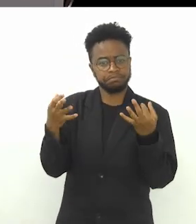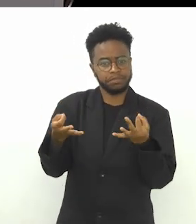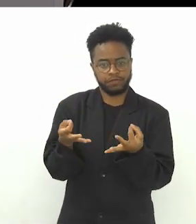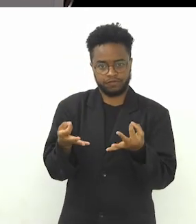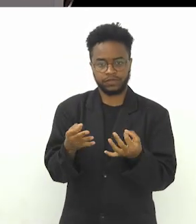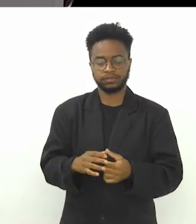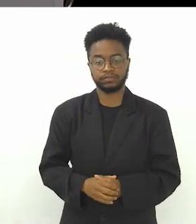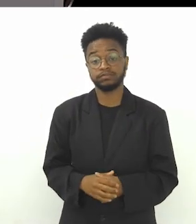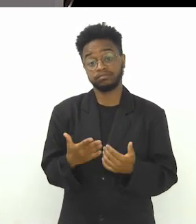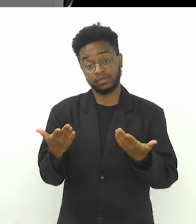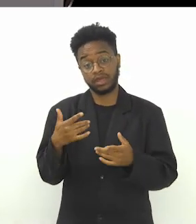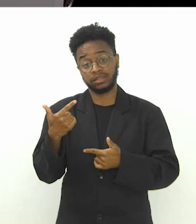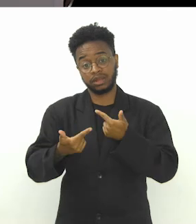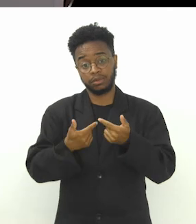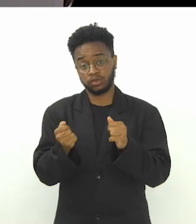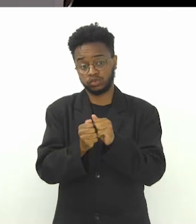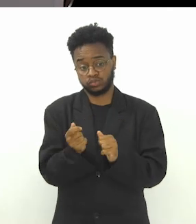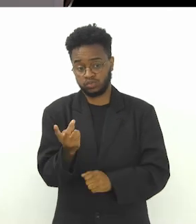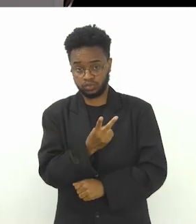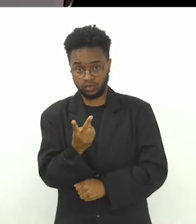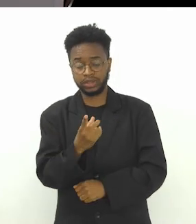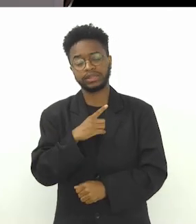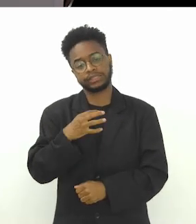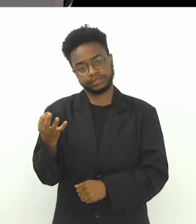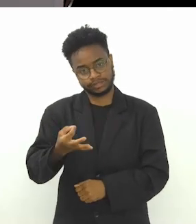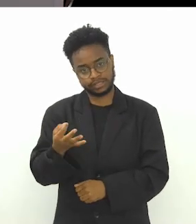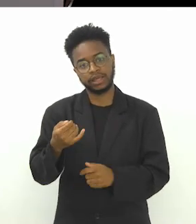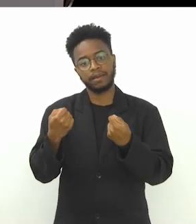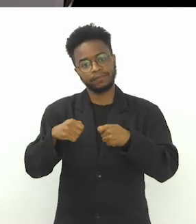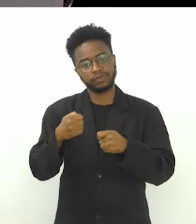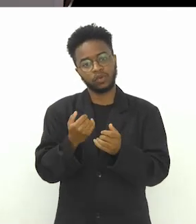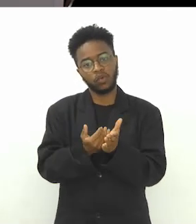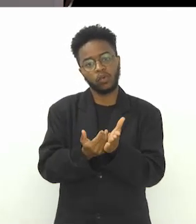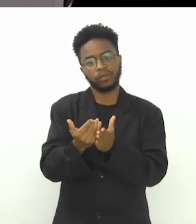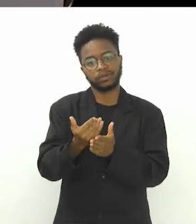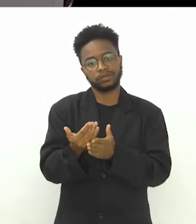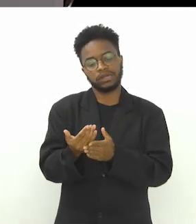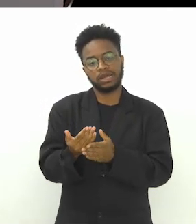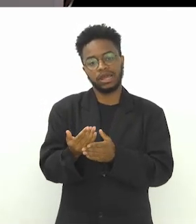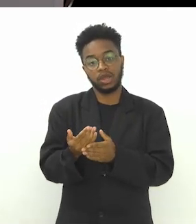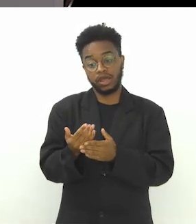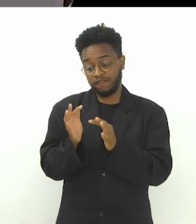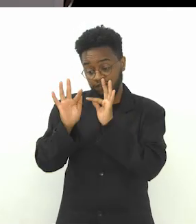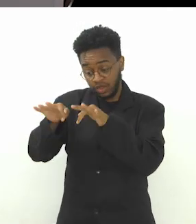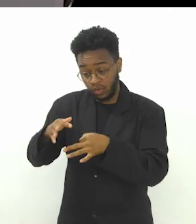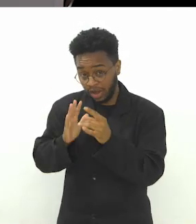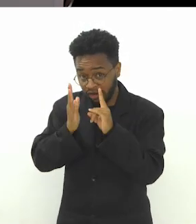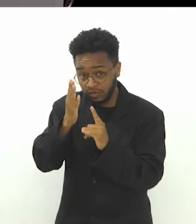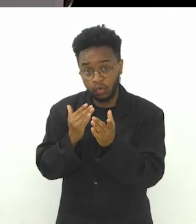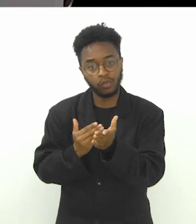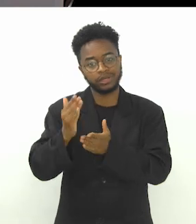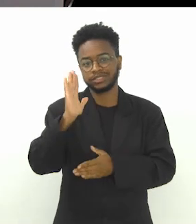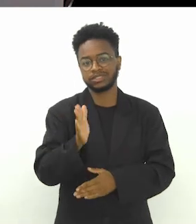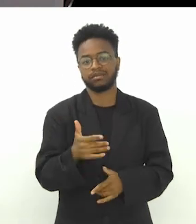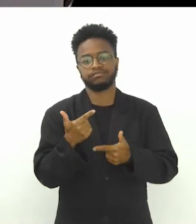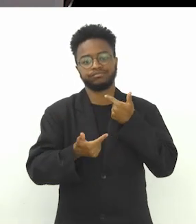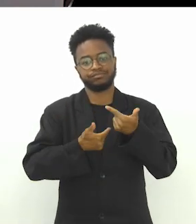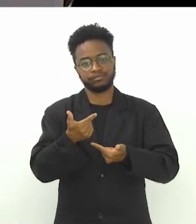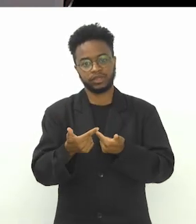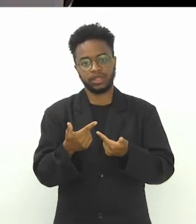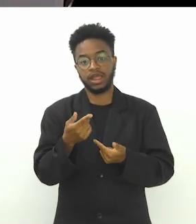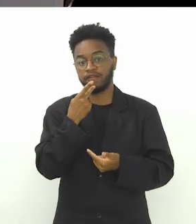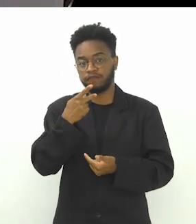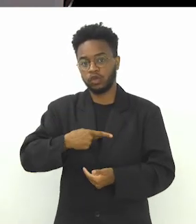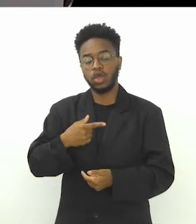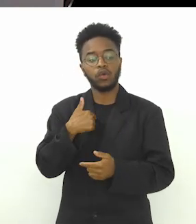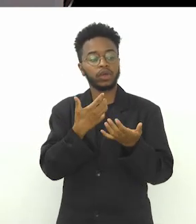Então, assim, trabalhar com eles realmente é a certeza que você tem que começar a trabalhar. Acabou um carnaval, começa o outro. Ele falou, Alan, eu quero mudar a